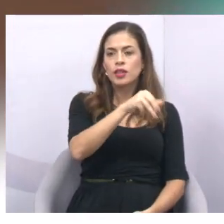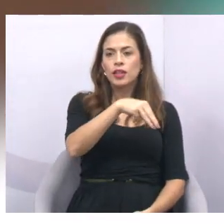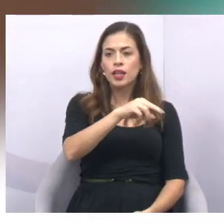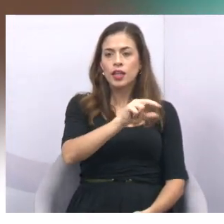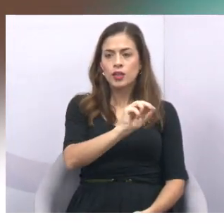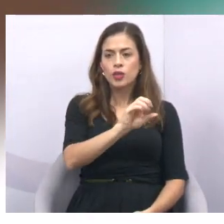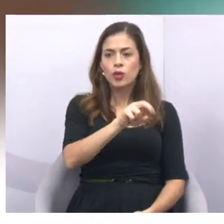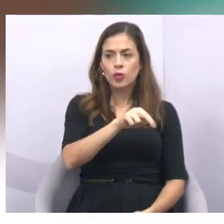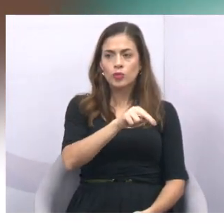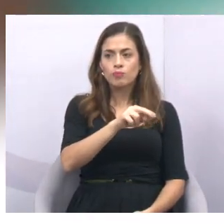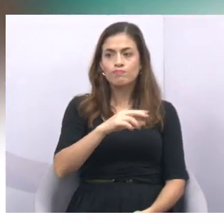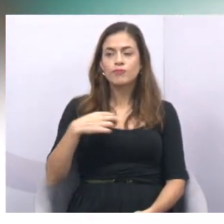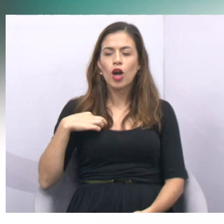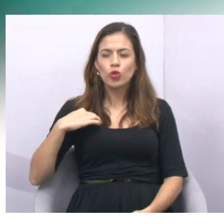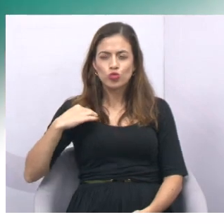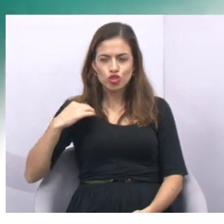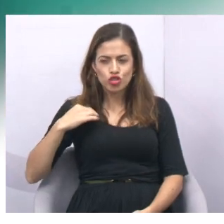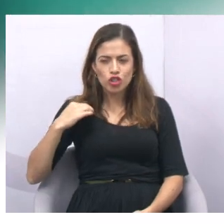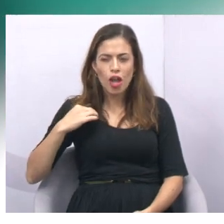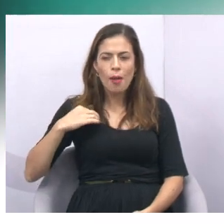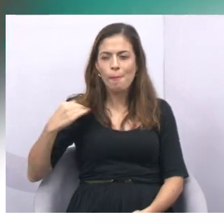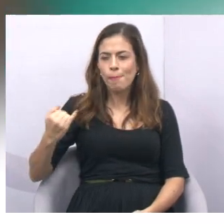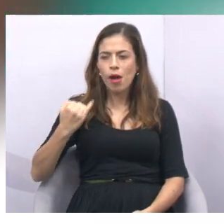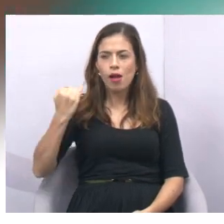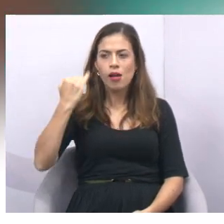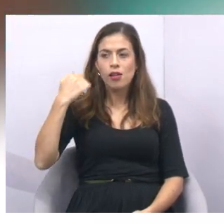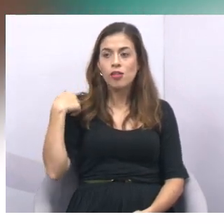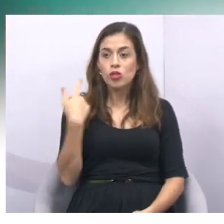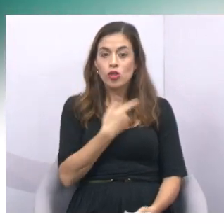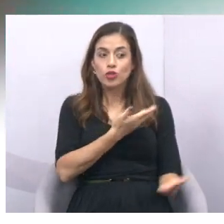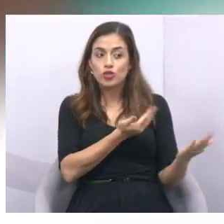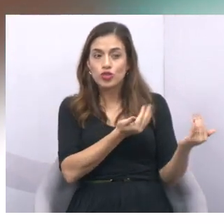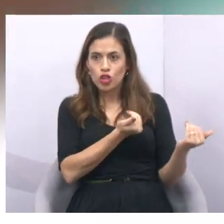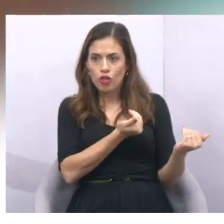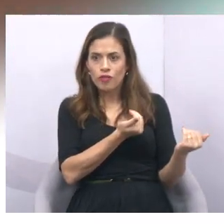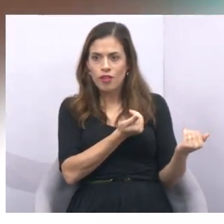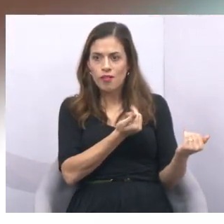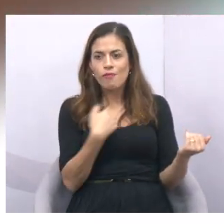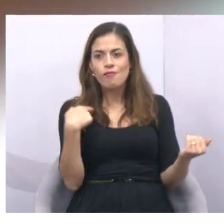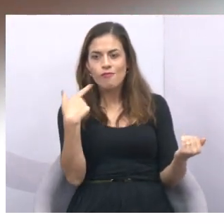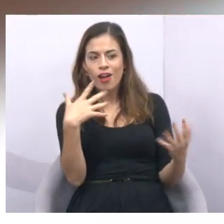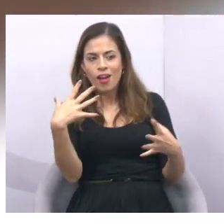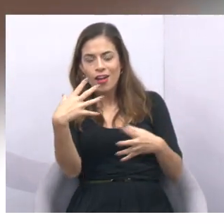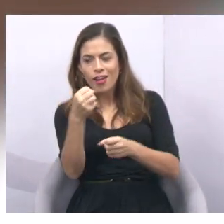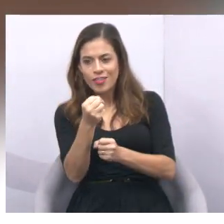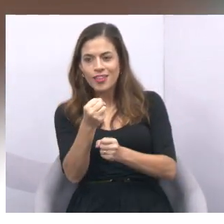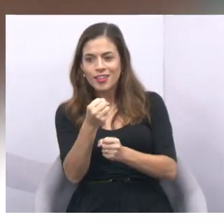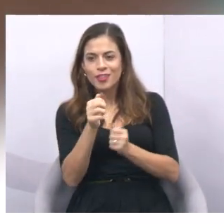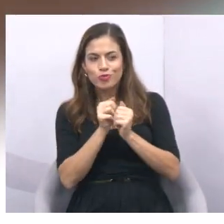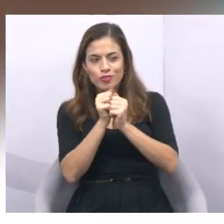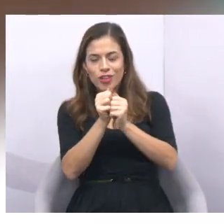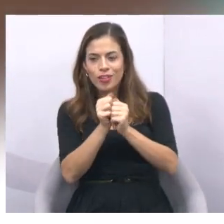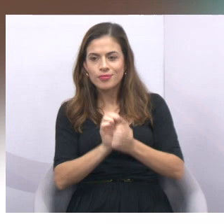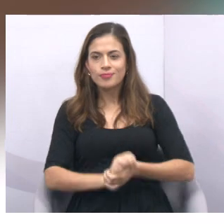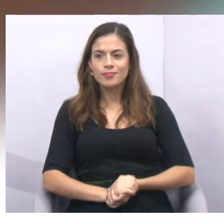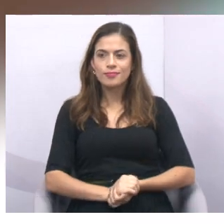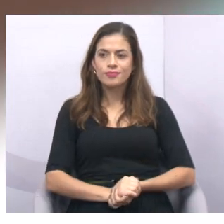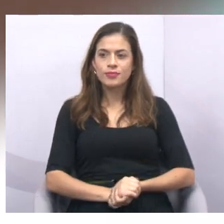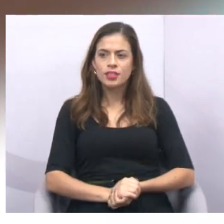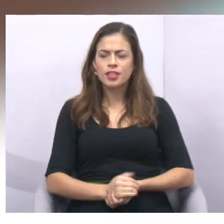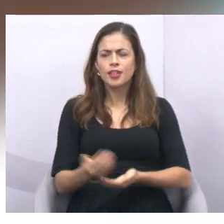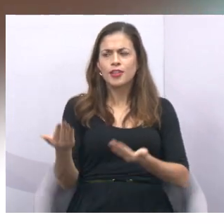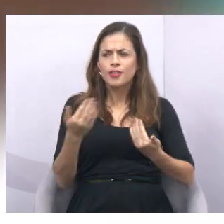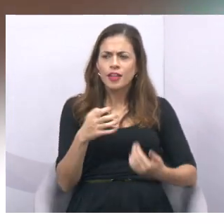principal. E nós que éramos do juvenil e infantil, fomos completar a base desse time. E veio